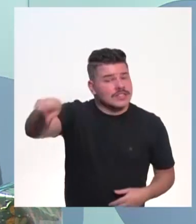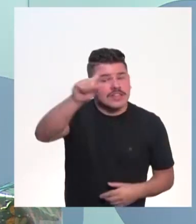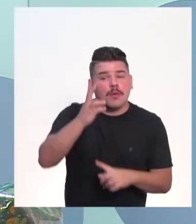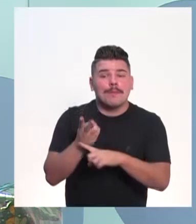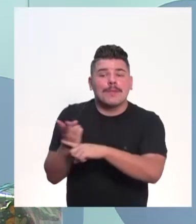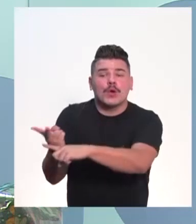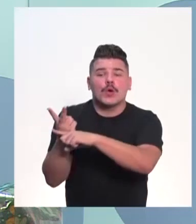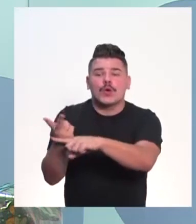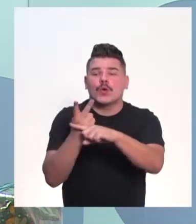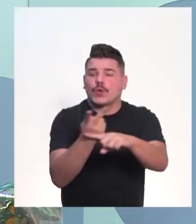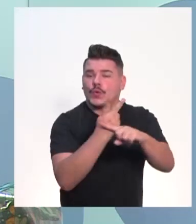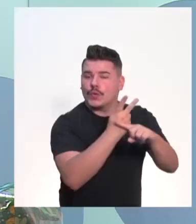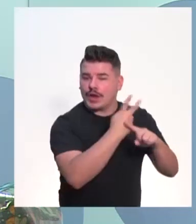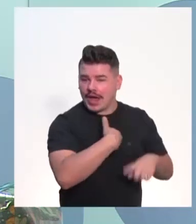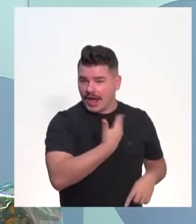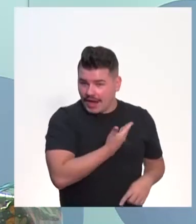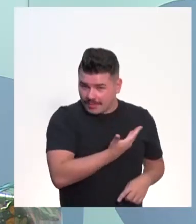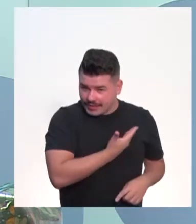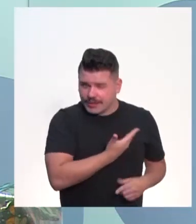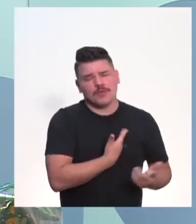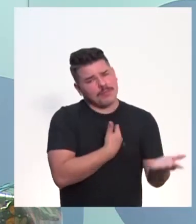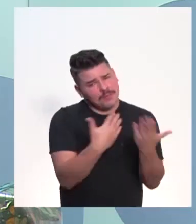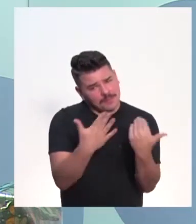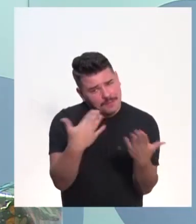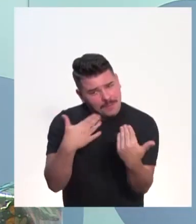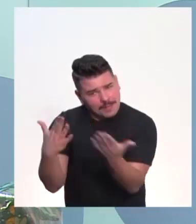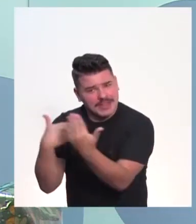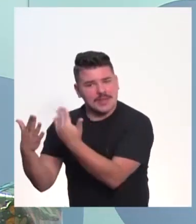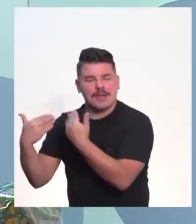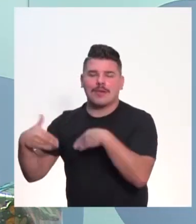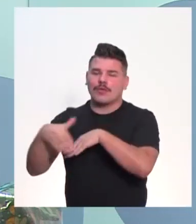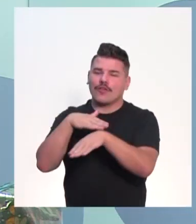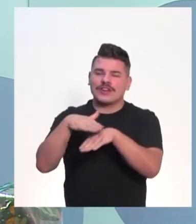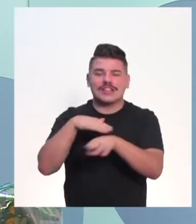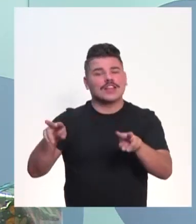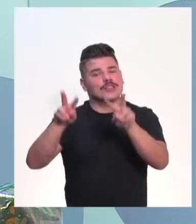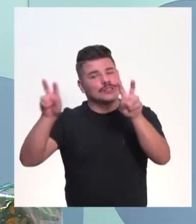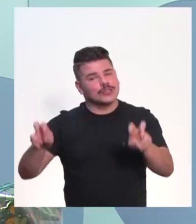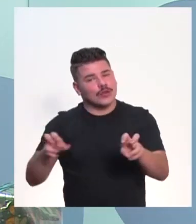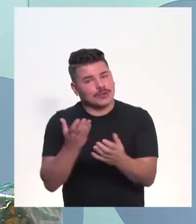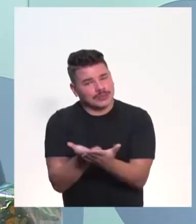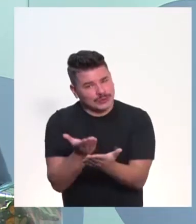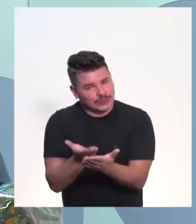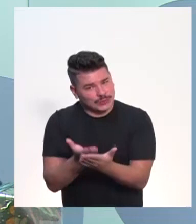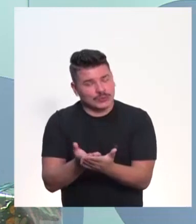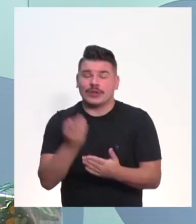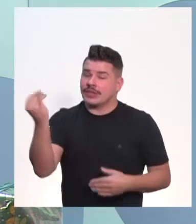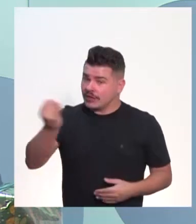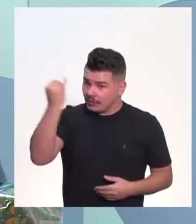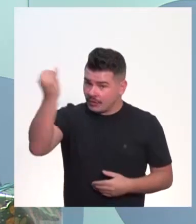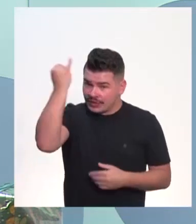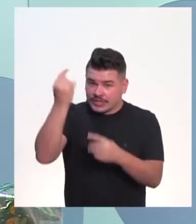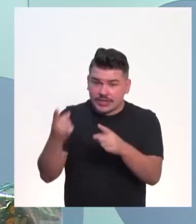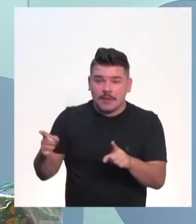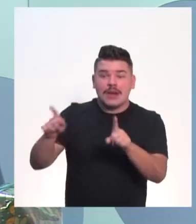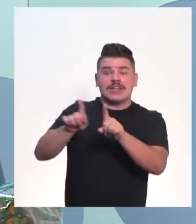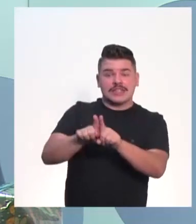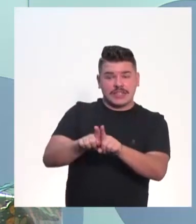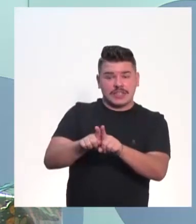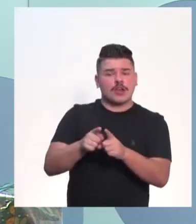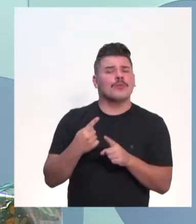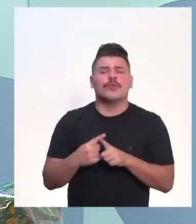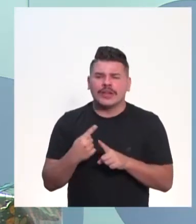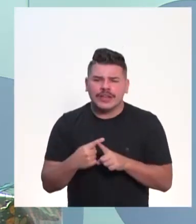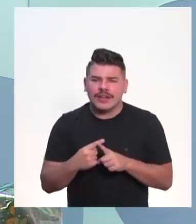manter contato com algum tipo de parceiro de estudo. Essa parceria é importante porque o conhecimento, o aprendizado da